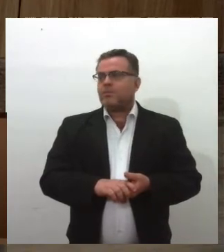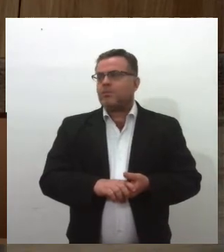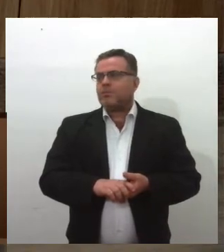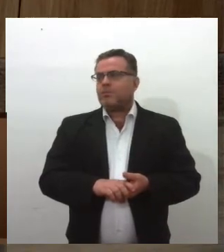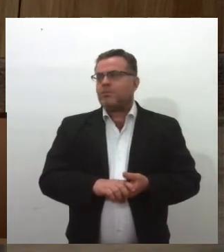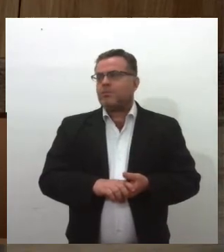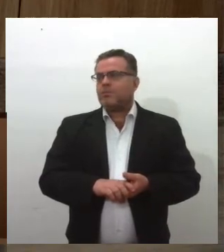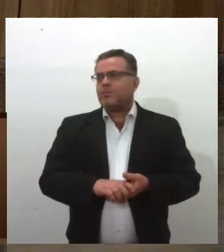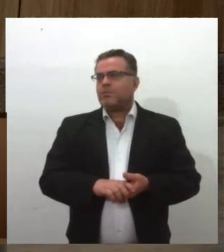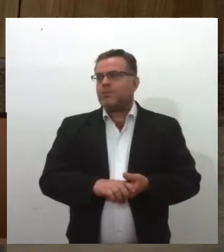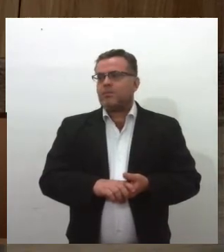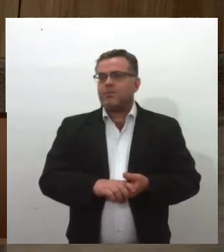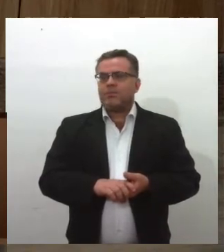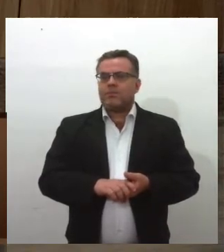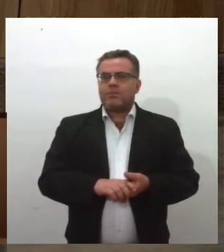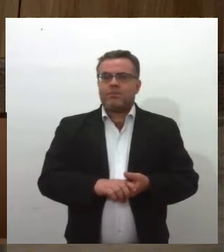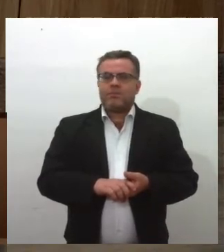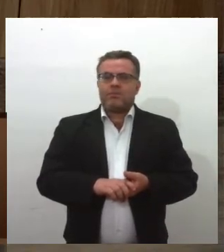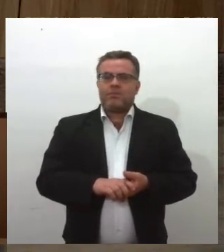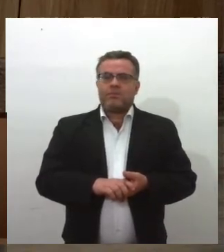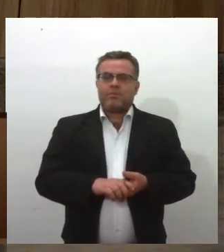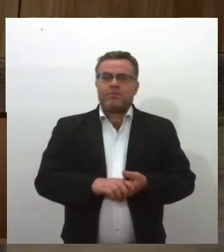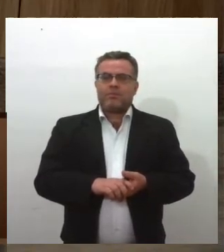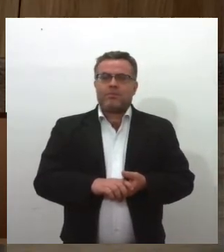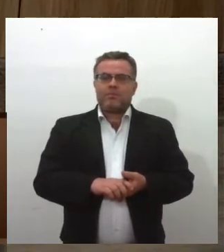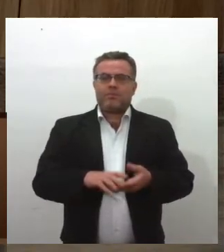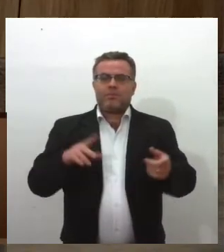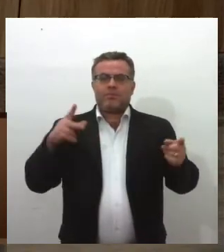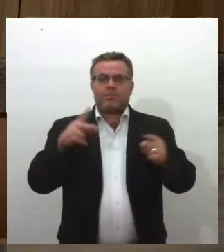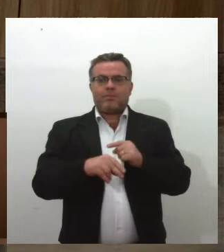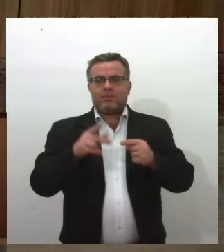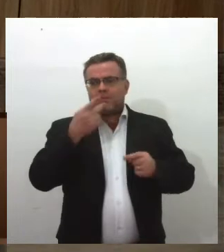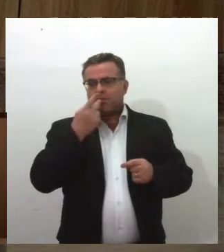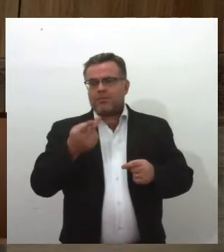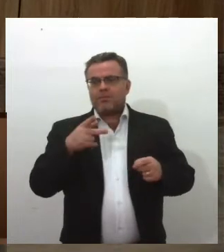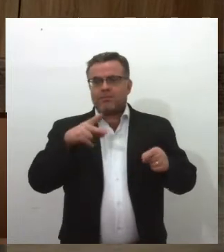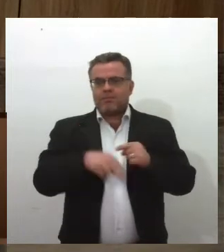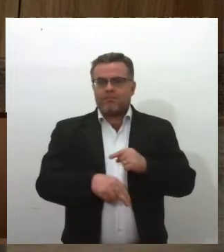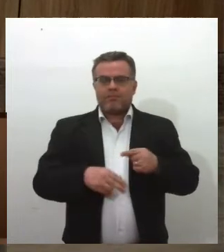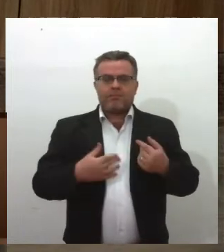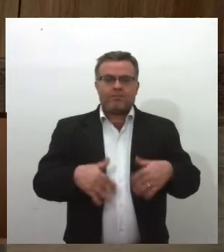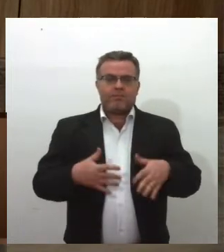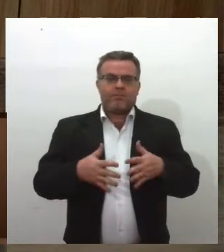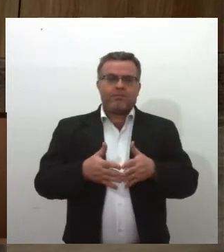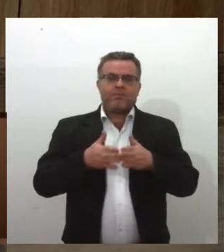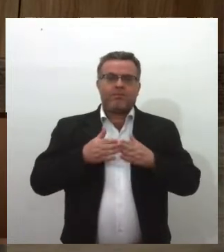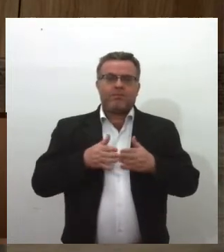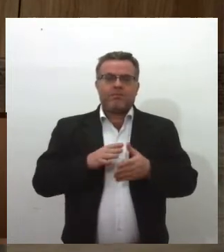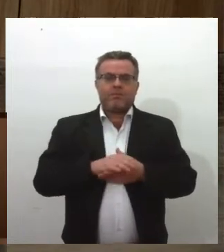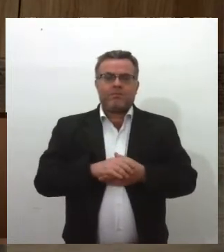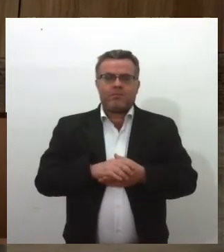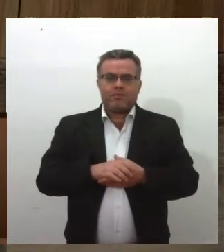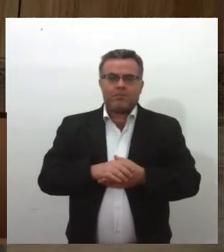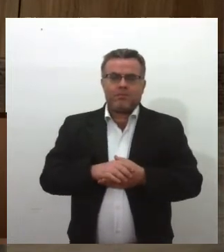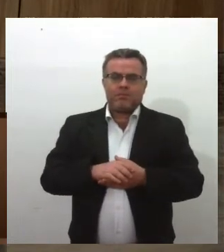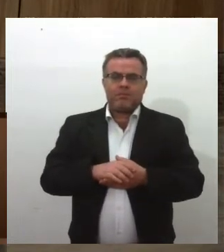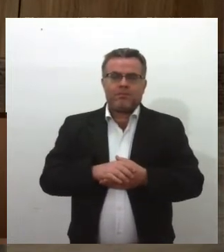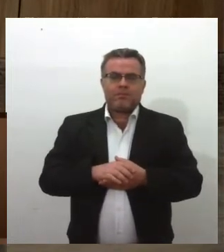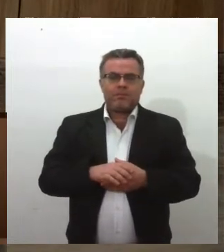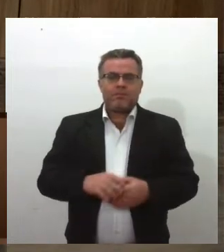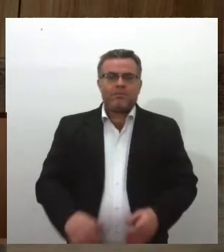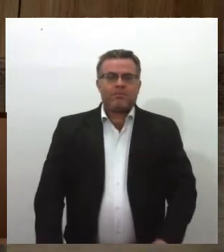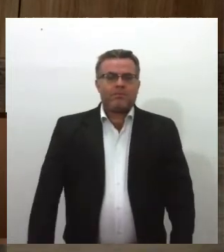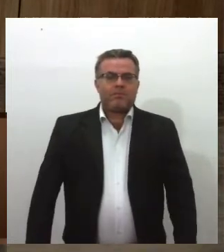mulheres, as mães, os pais... Demetrio, a gente perdeu um pouquinho aí da sua fala, do seu áudio. Acho que seu fone deve estar com algum...